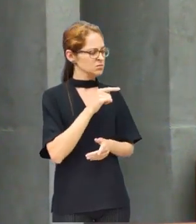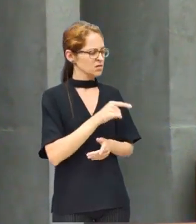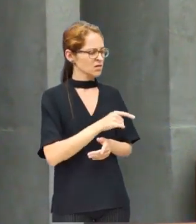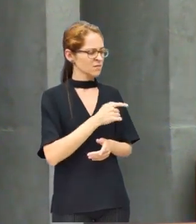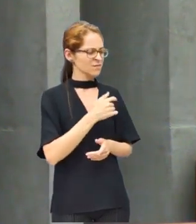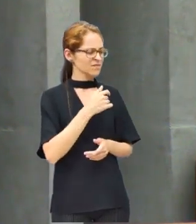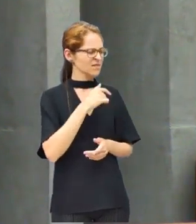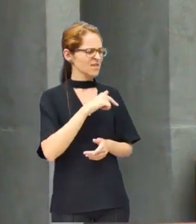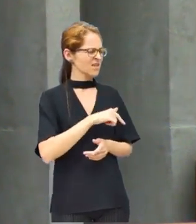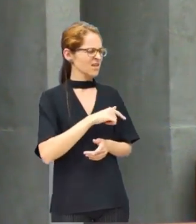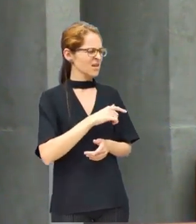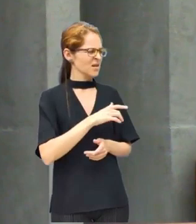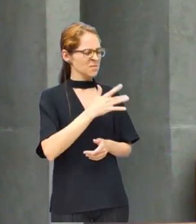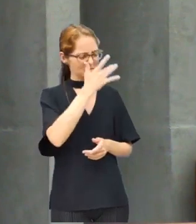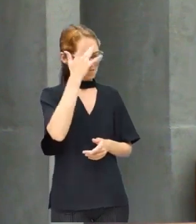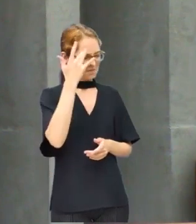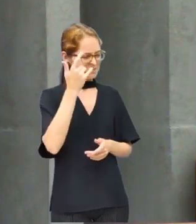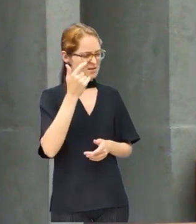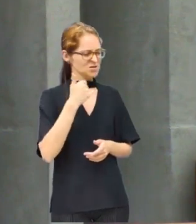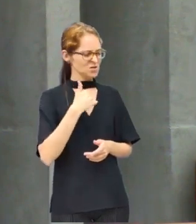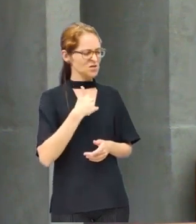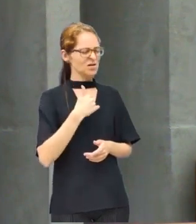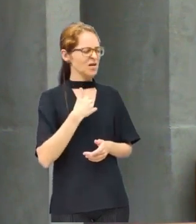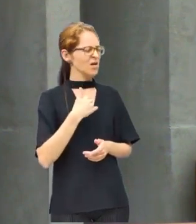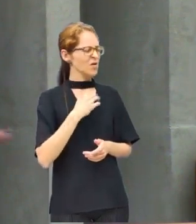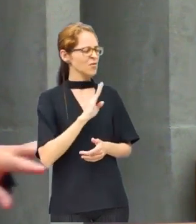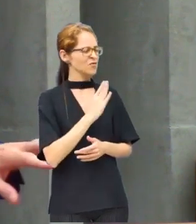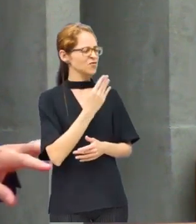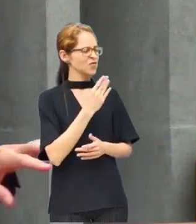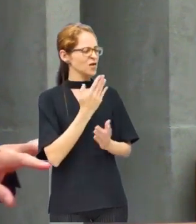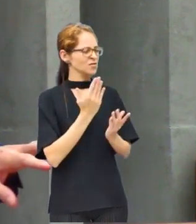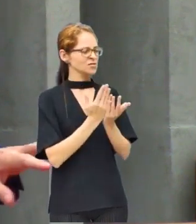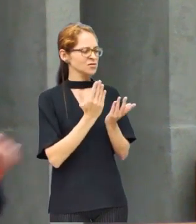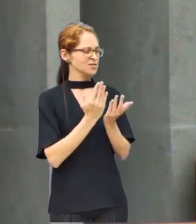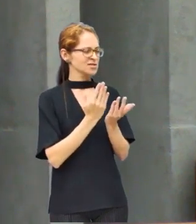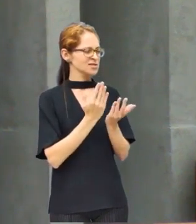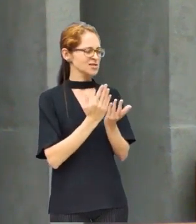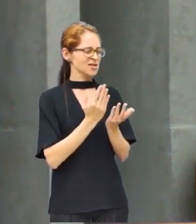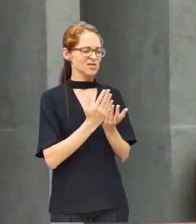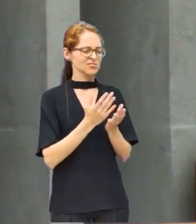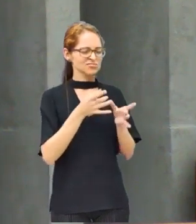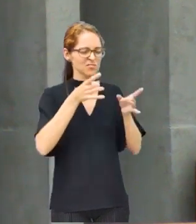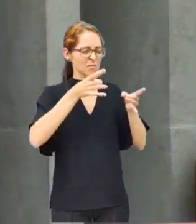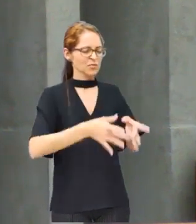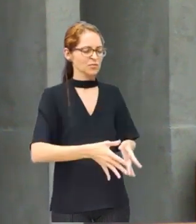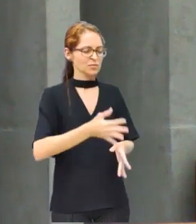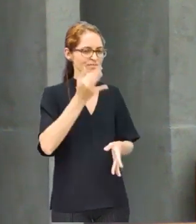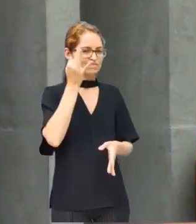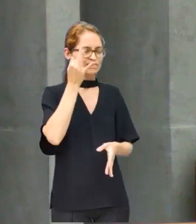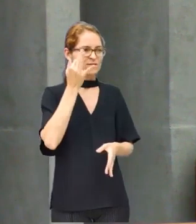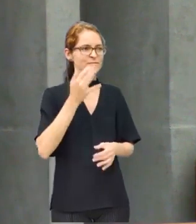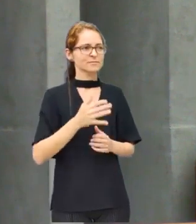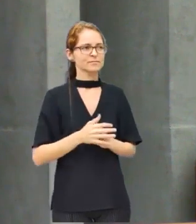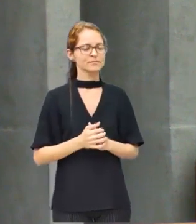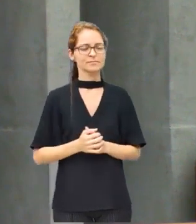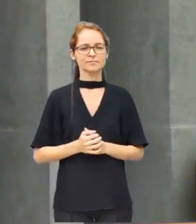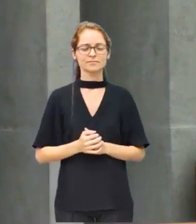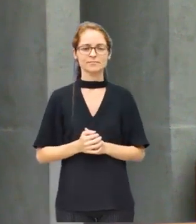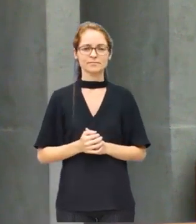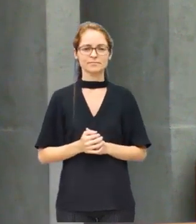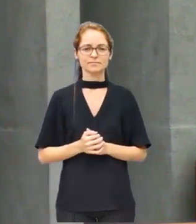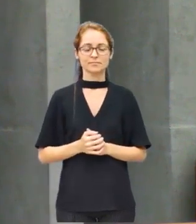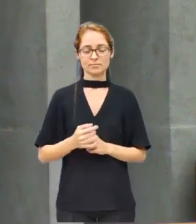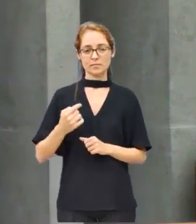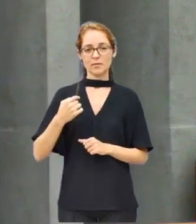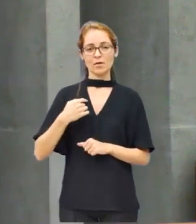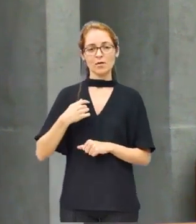desses padrões. Então ele chegou à conclusão que era um falso cristão e resolveu abandonar completamente a sua fé. Então, eu